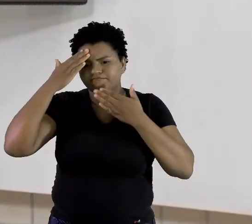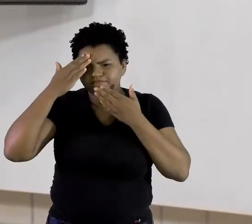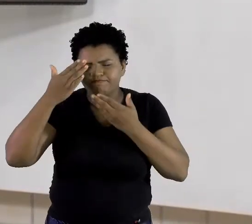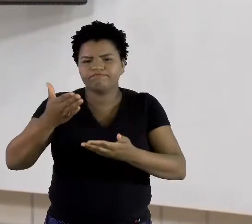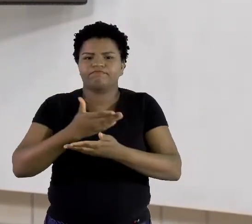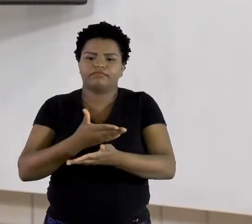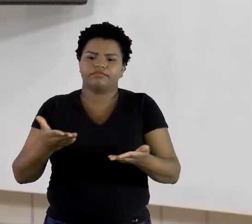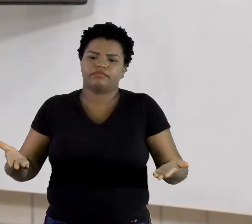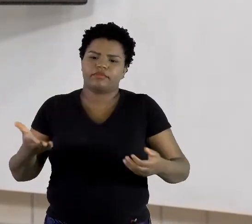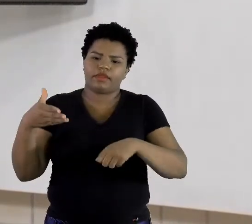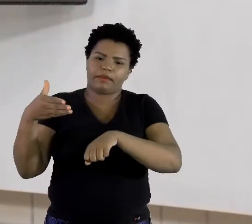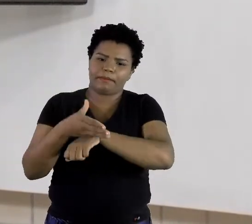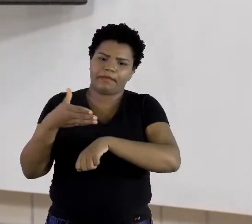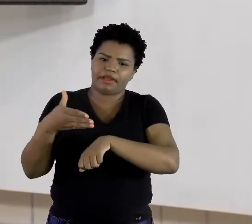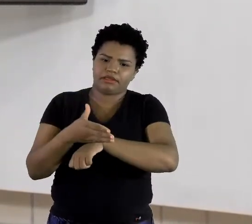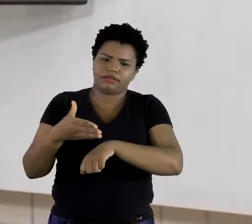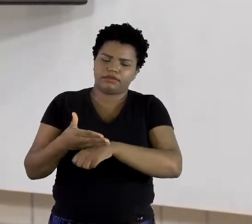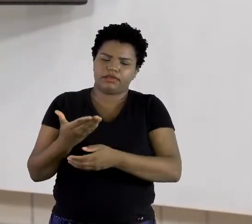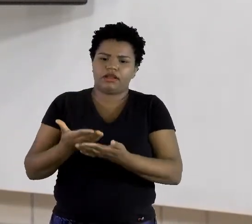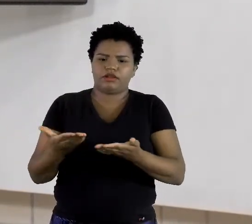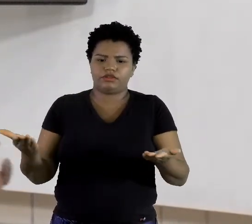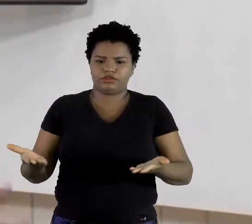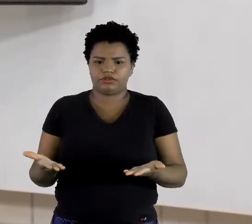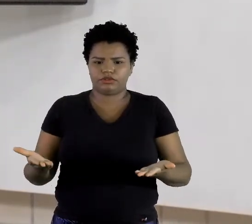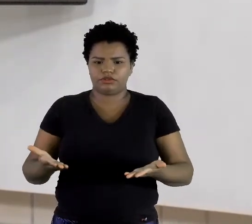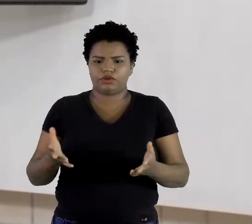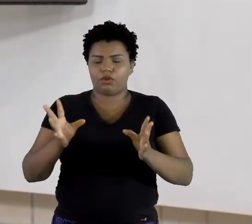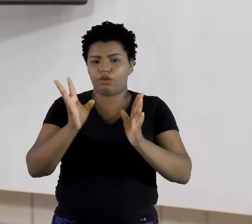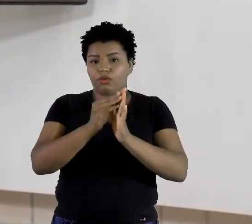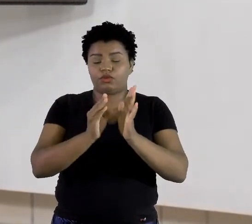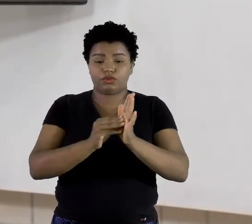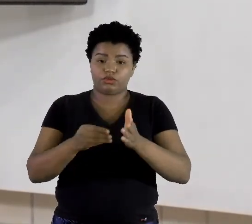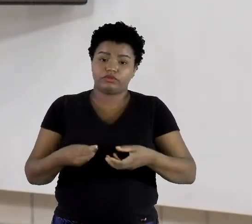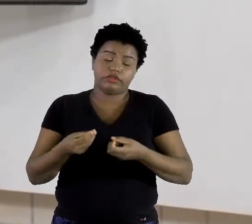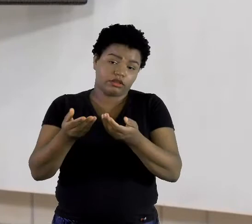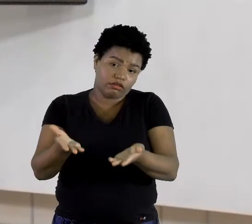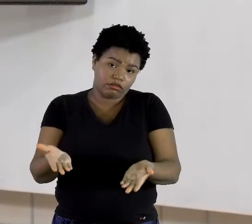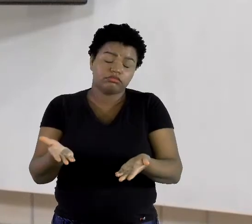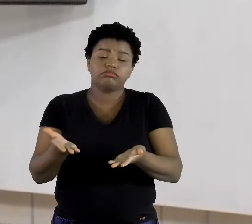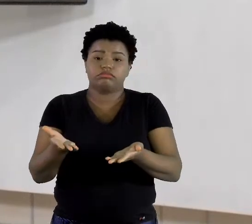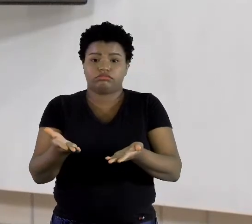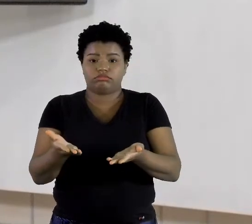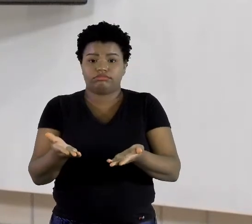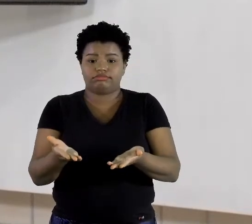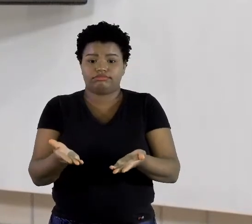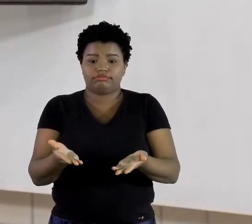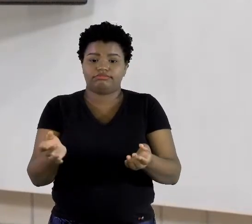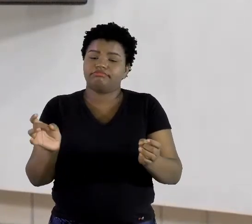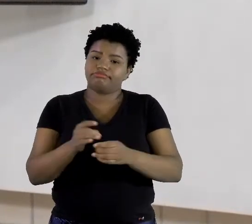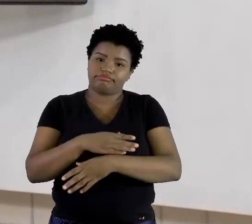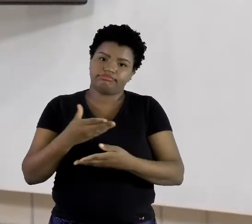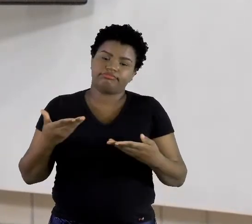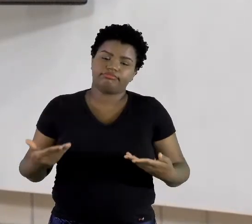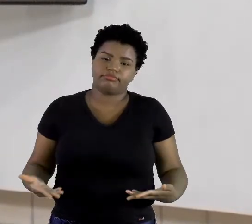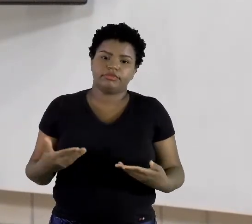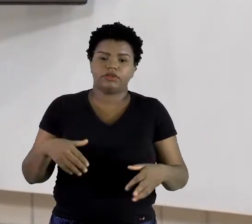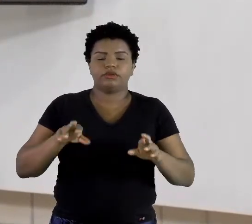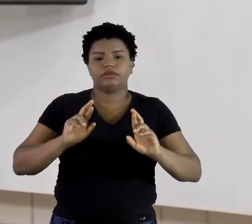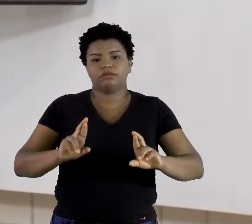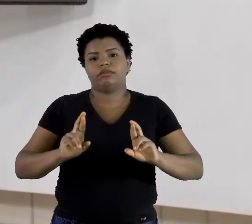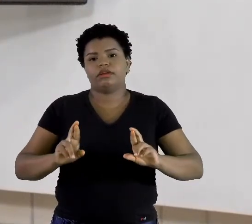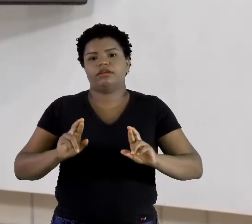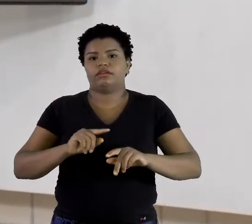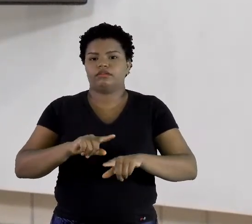vocês pela participação na aula de hoje. O conteúdo nosso foi dado, né? Termina por aqui. Eu espero que vocês